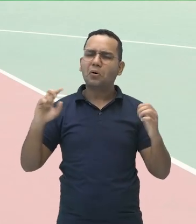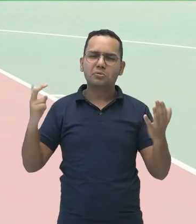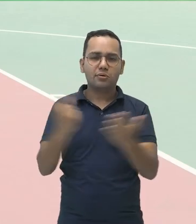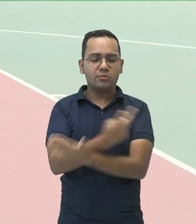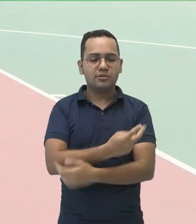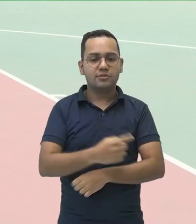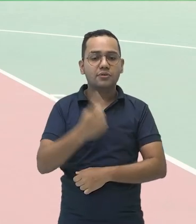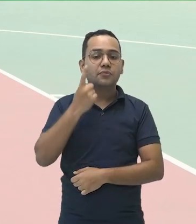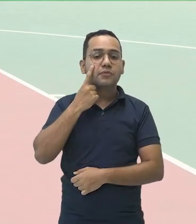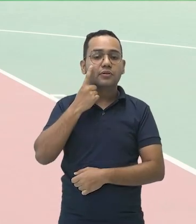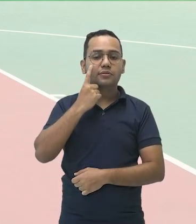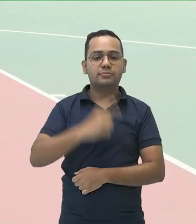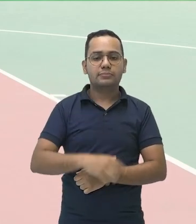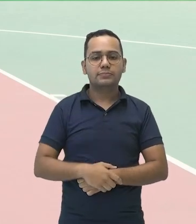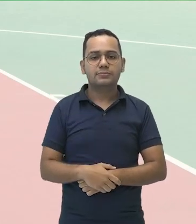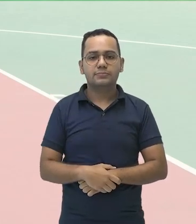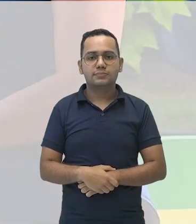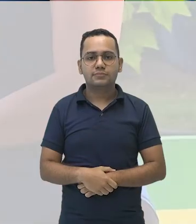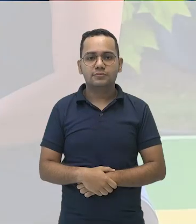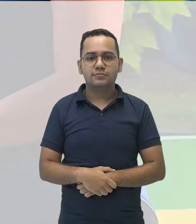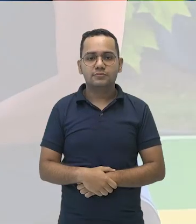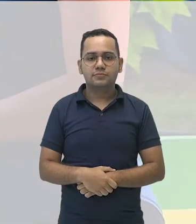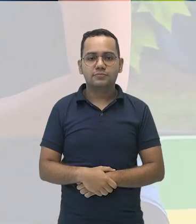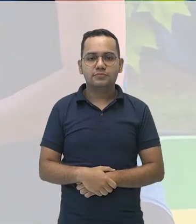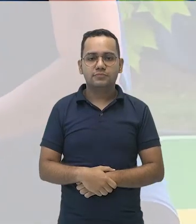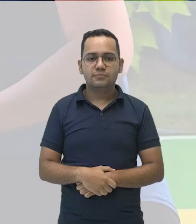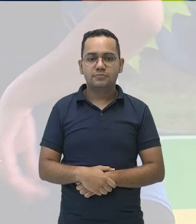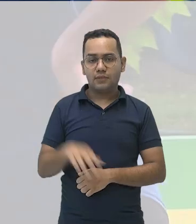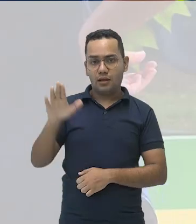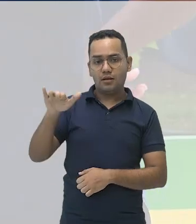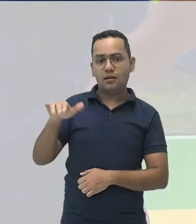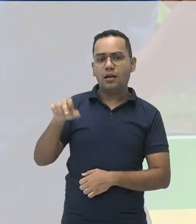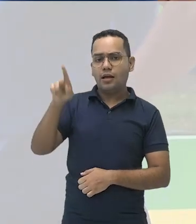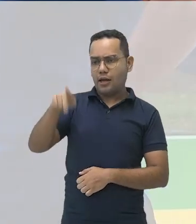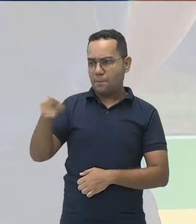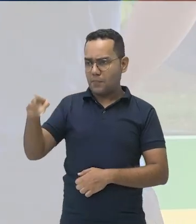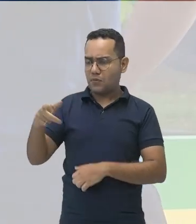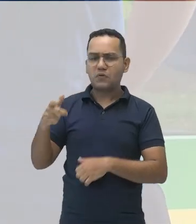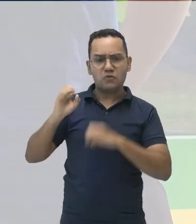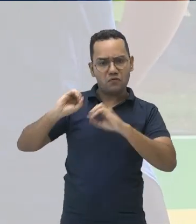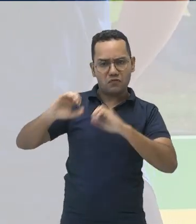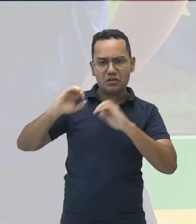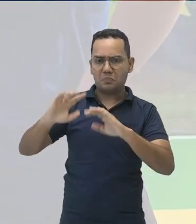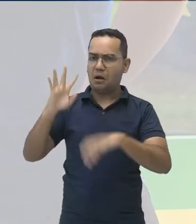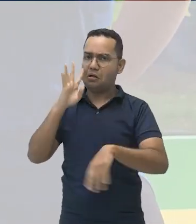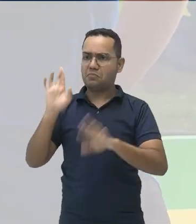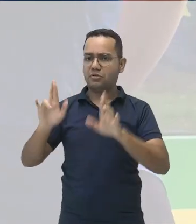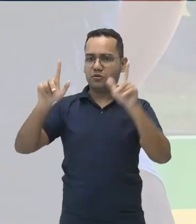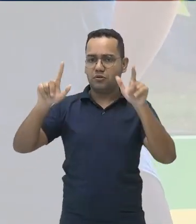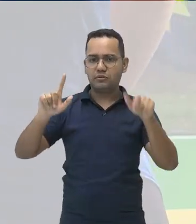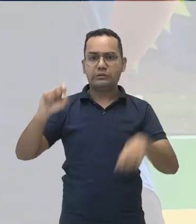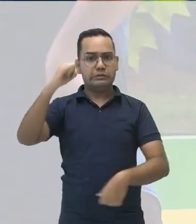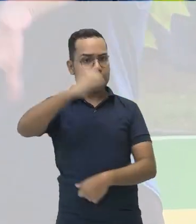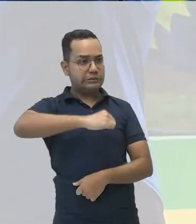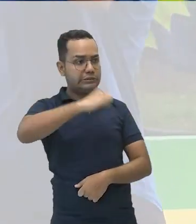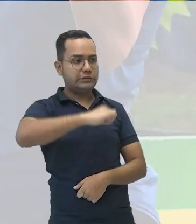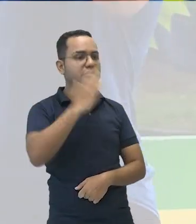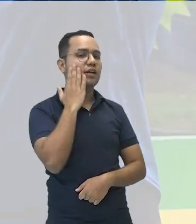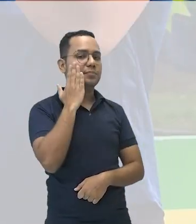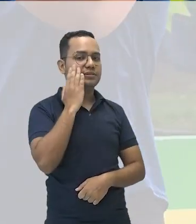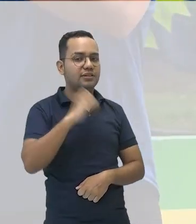espaço. Observem aí. Ei, tu sabia que o professor veio dar uma aula legal hoje, bem diferente? Mulher, tô sabendo e eu tô